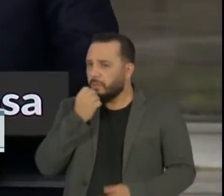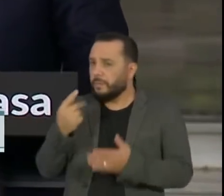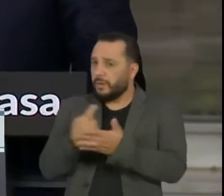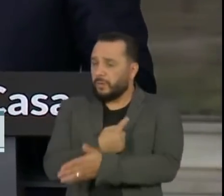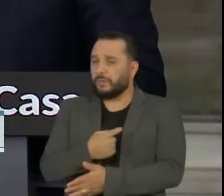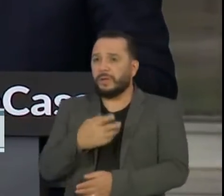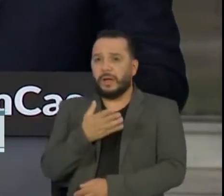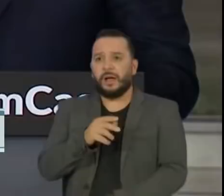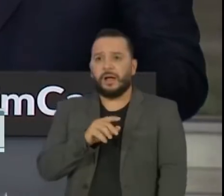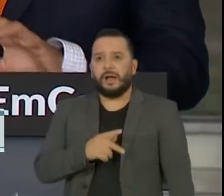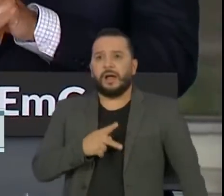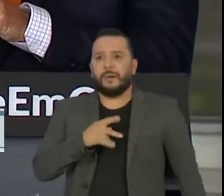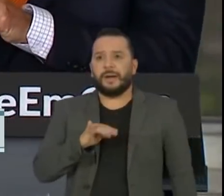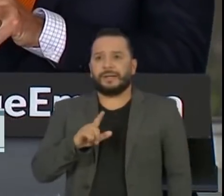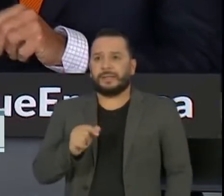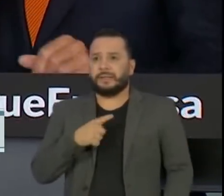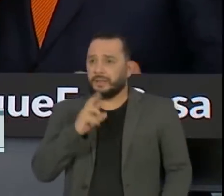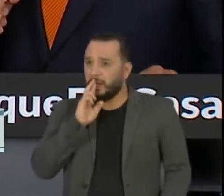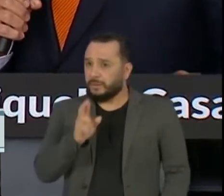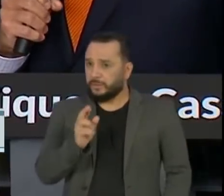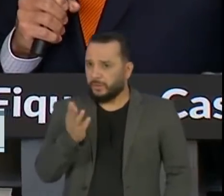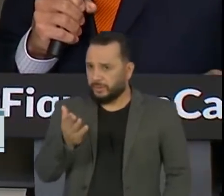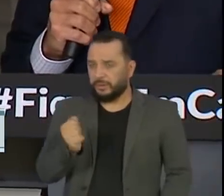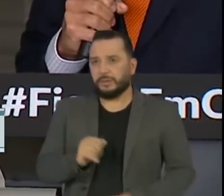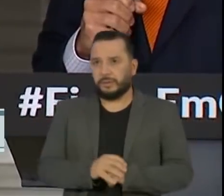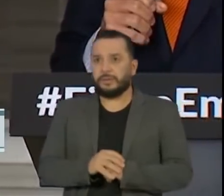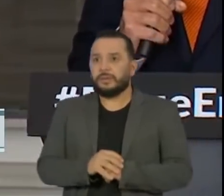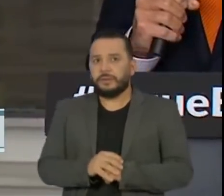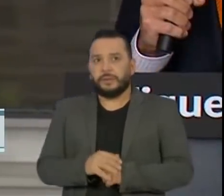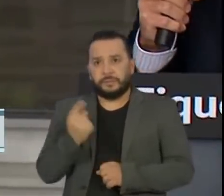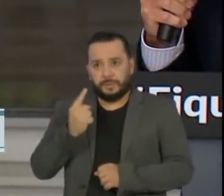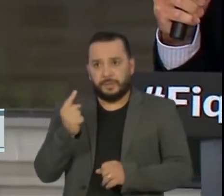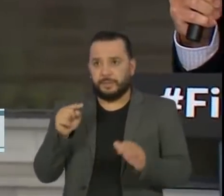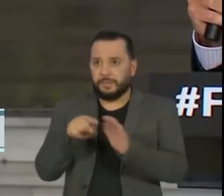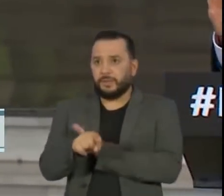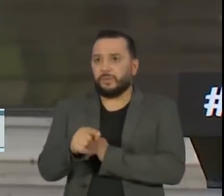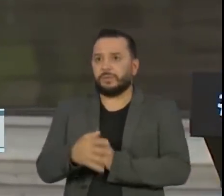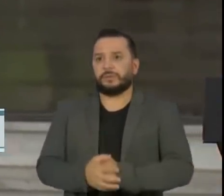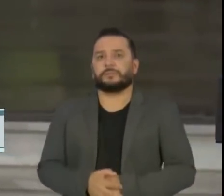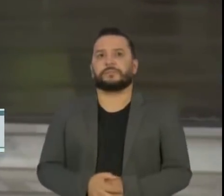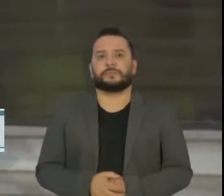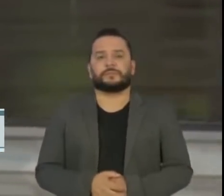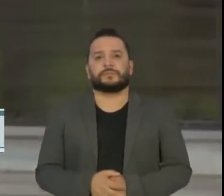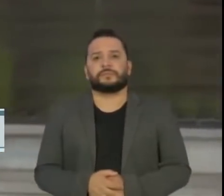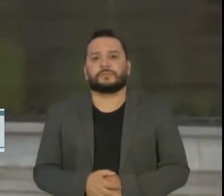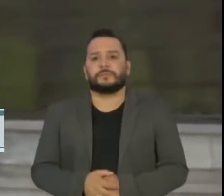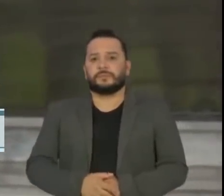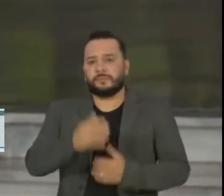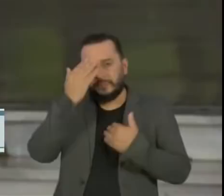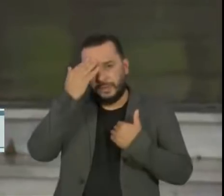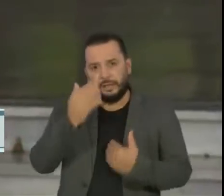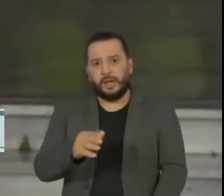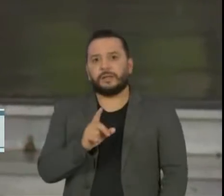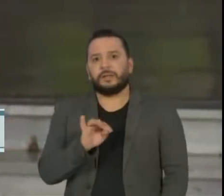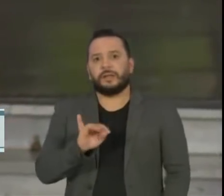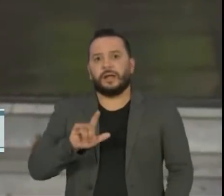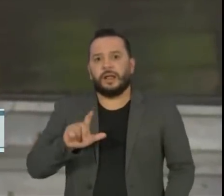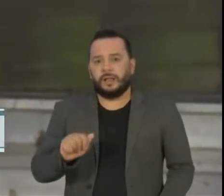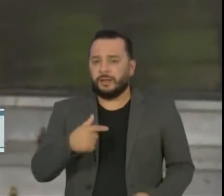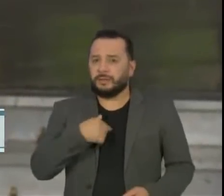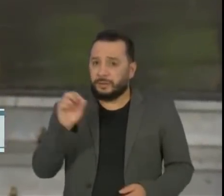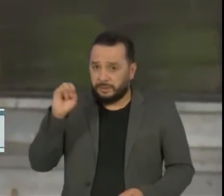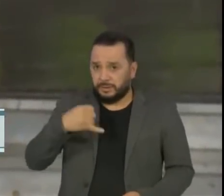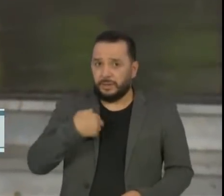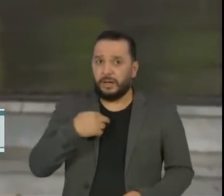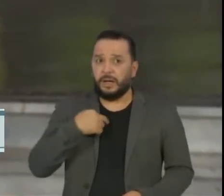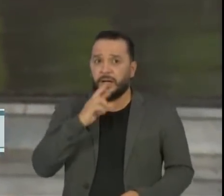temas no conjunto da primeira pergunta feita pela jornalista Daniela Salerno. Obrigada, Daniela. Sim, a